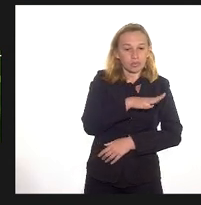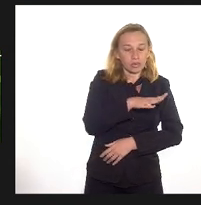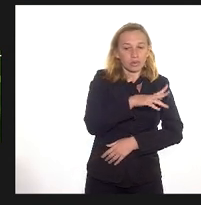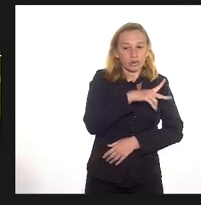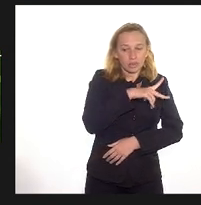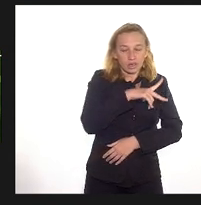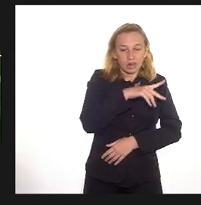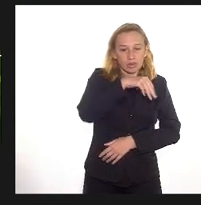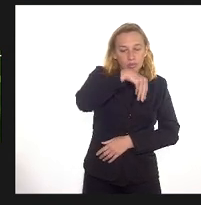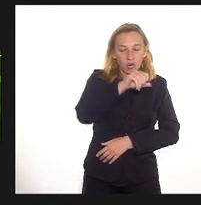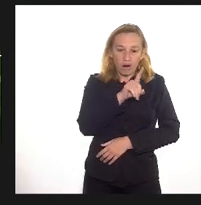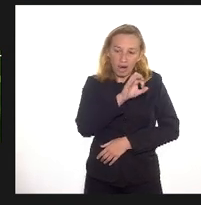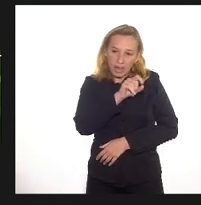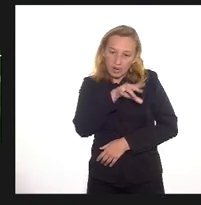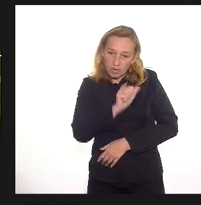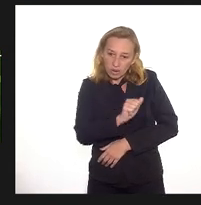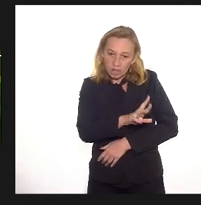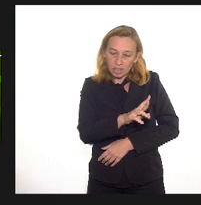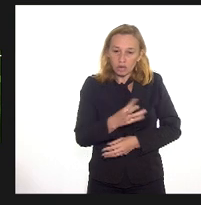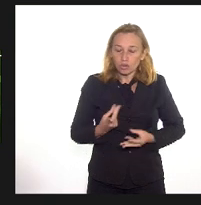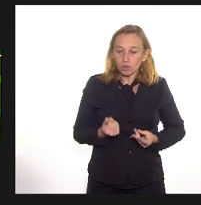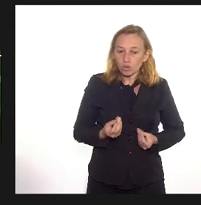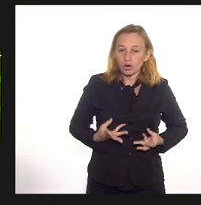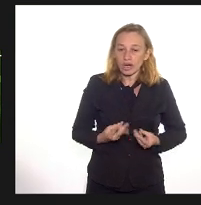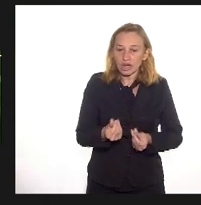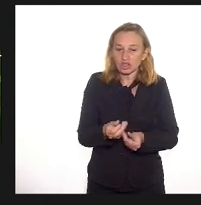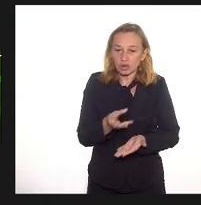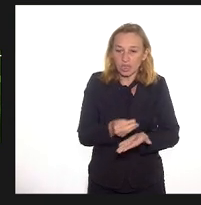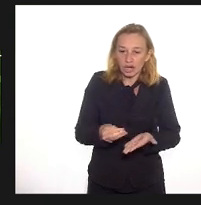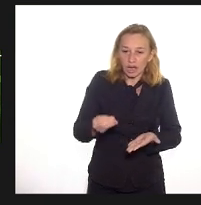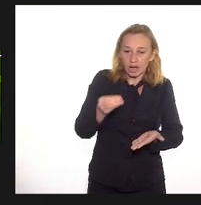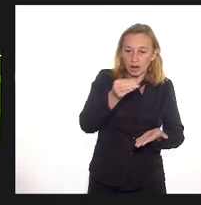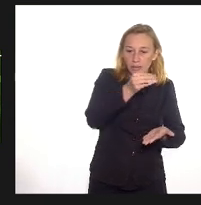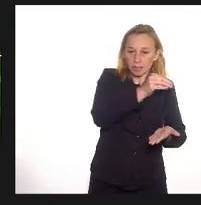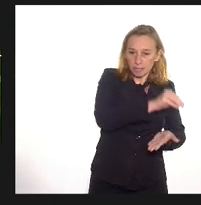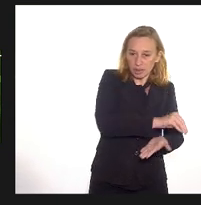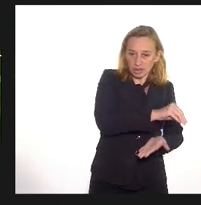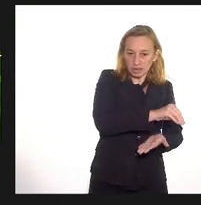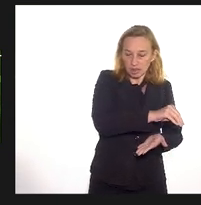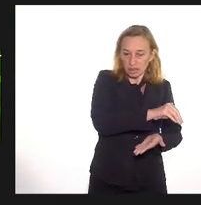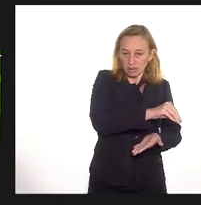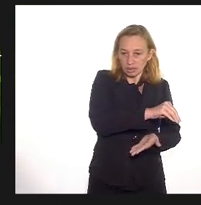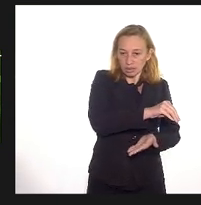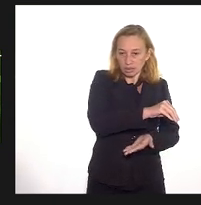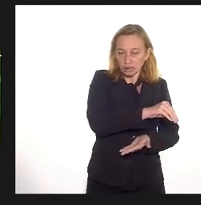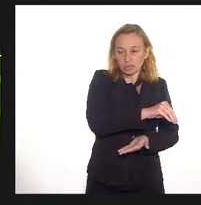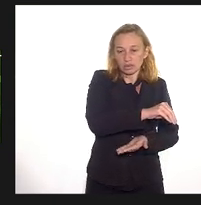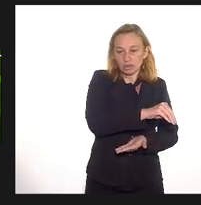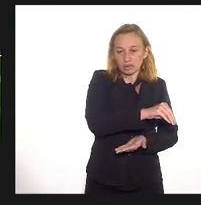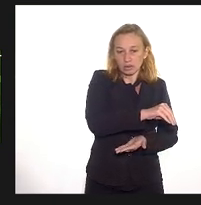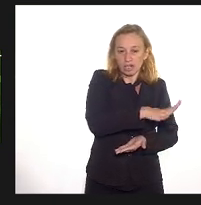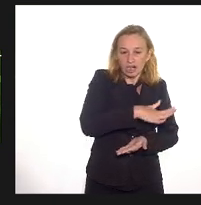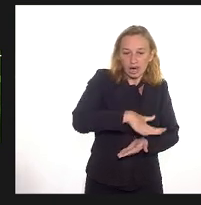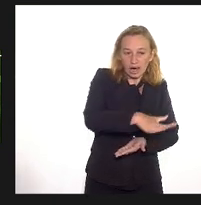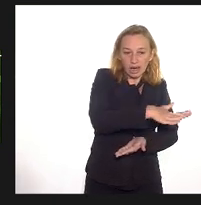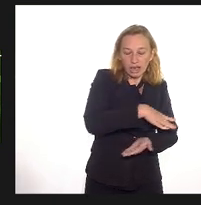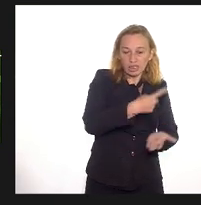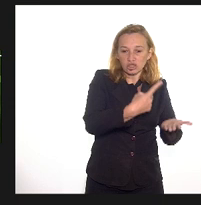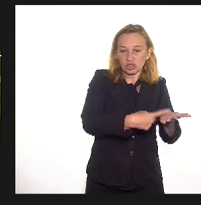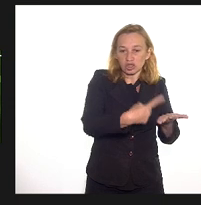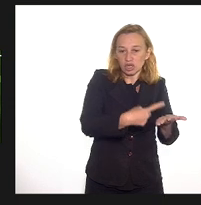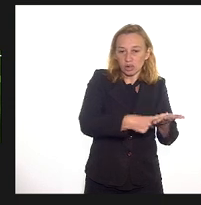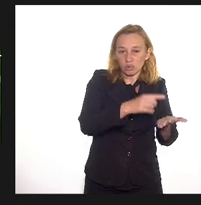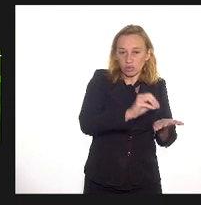gasto associado ele é, portanto, repassado para o campo de acordo com